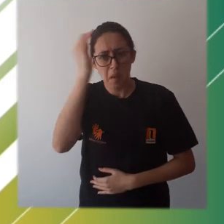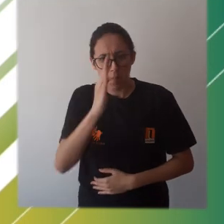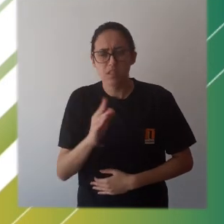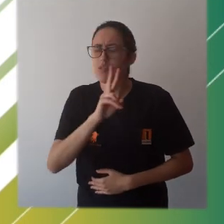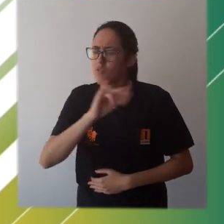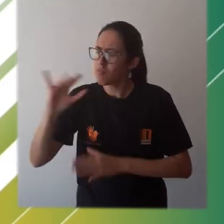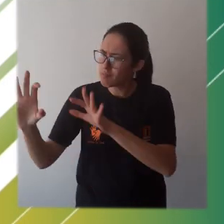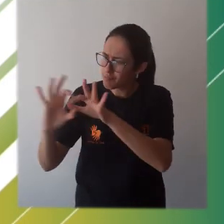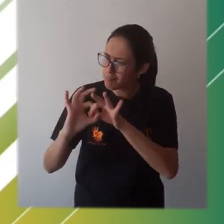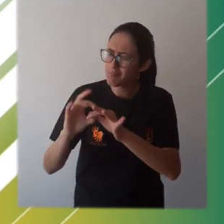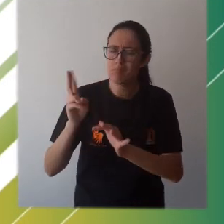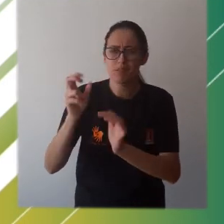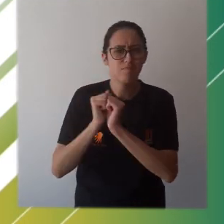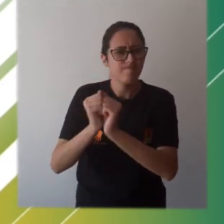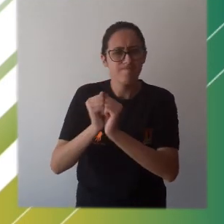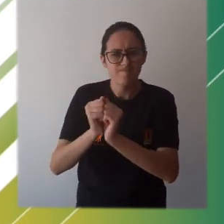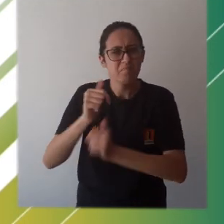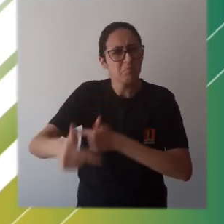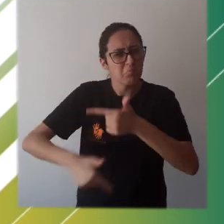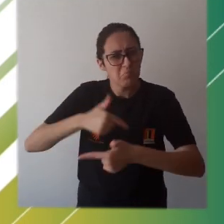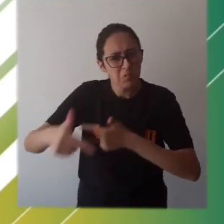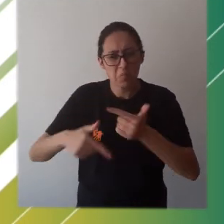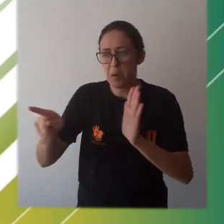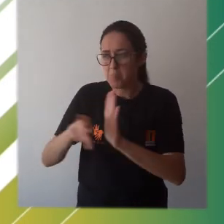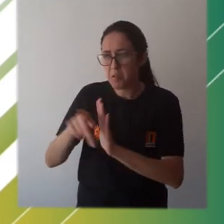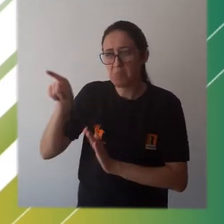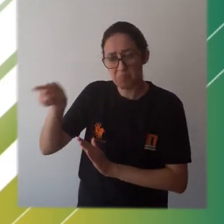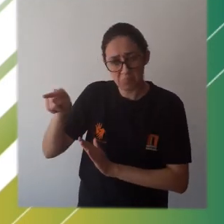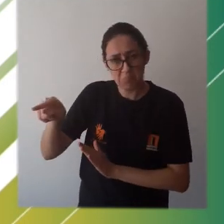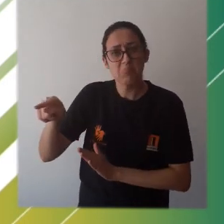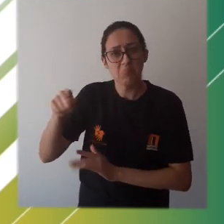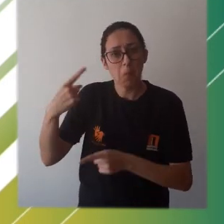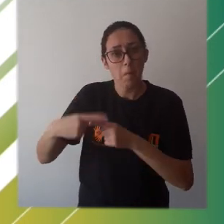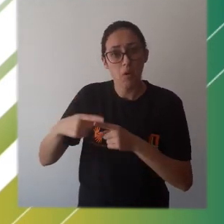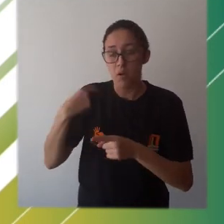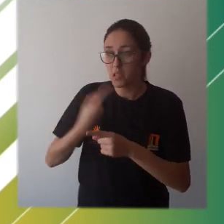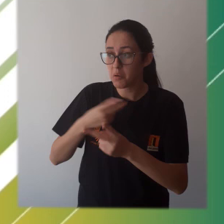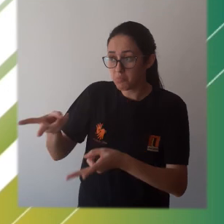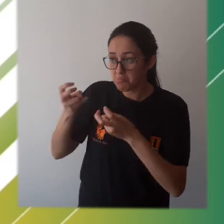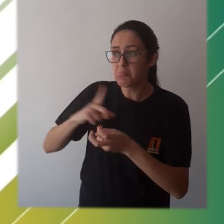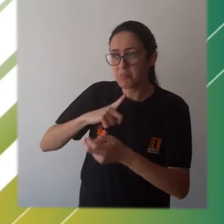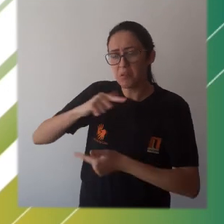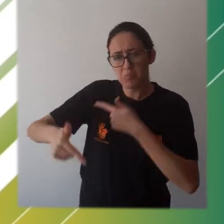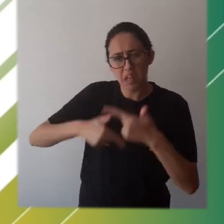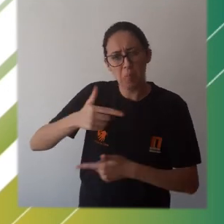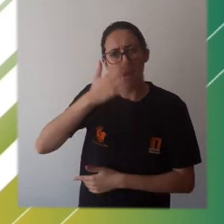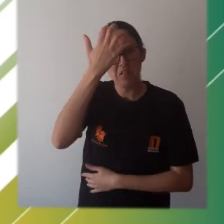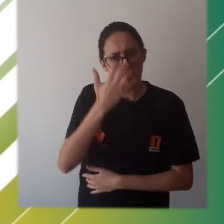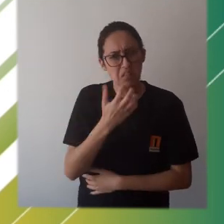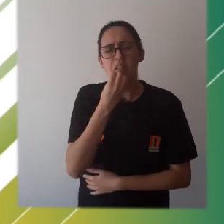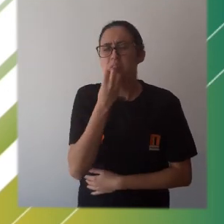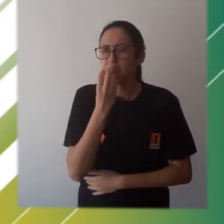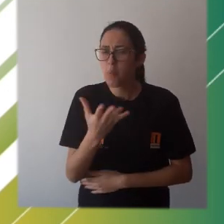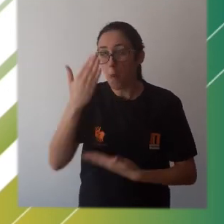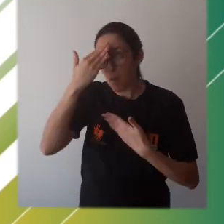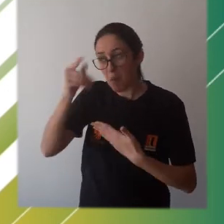IPP Brasil vai estar sempre próximo, sempre acompanhando o trabalho que é feito por vocês, porque a gente nota a seriedade do